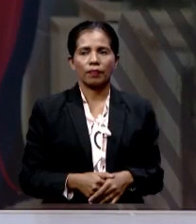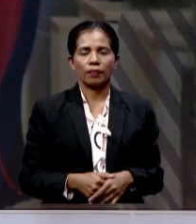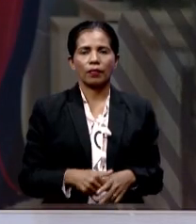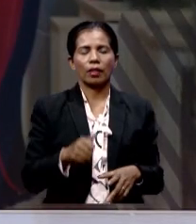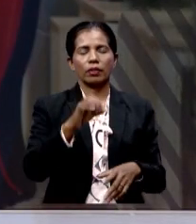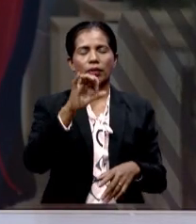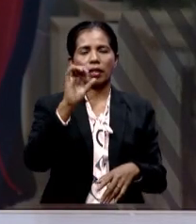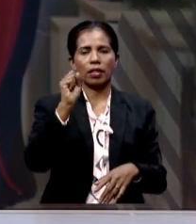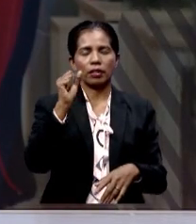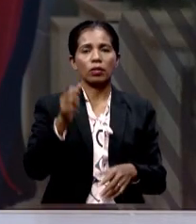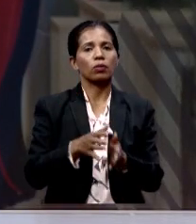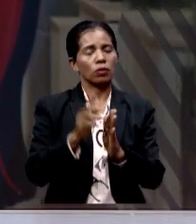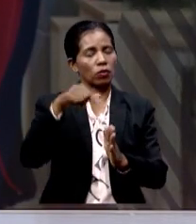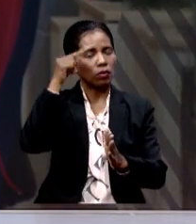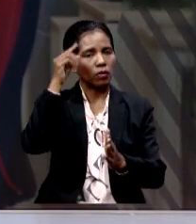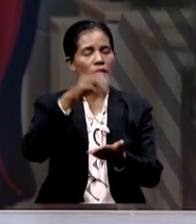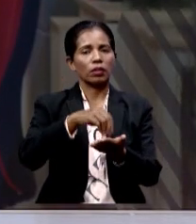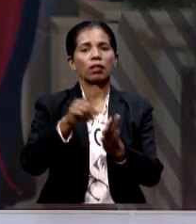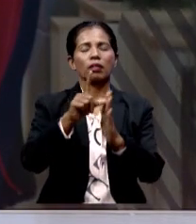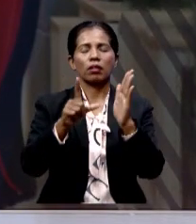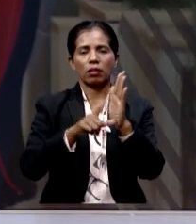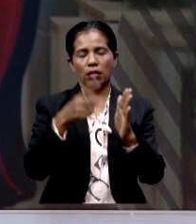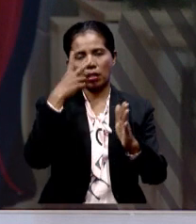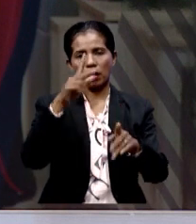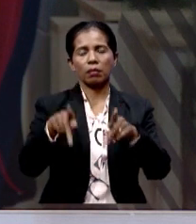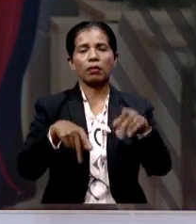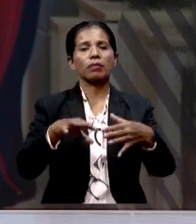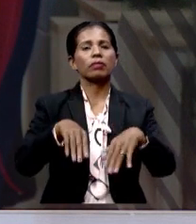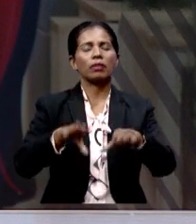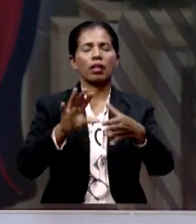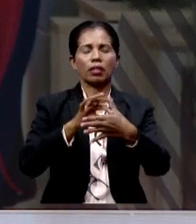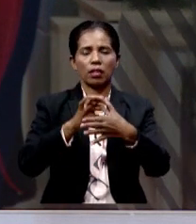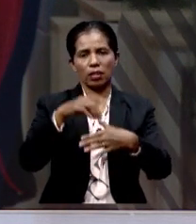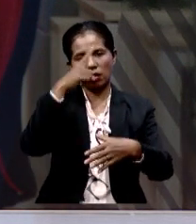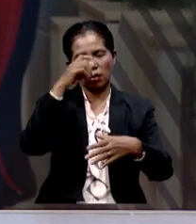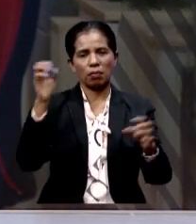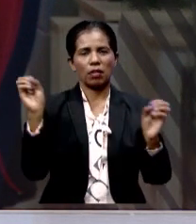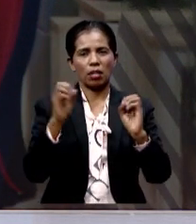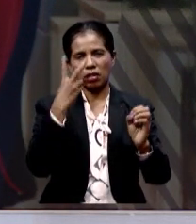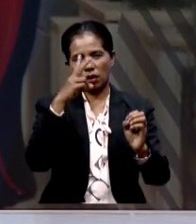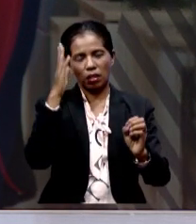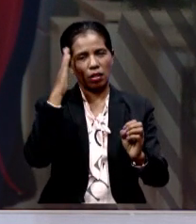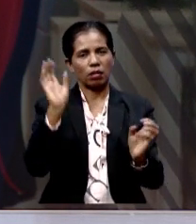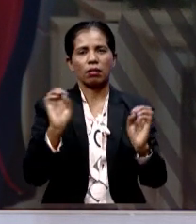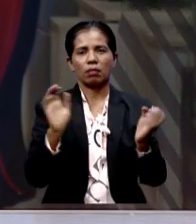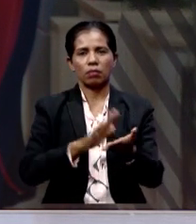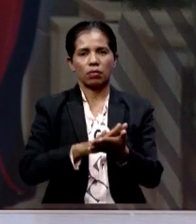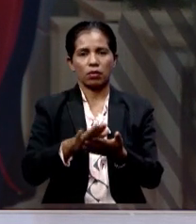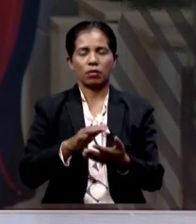Eva Jesus, governo cria lei que regula negociante nang e dalang nining tamba considera lei geni.